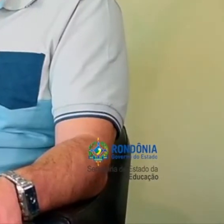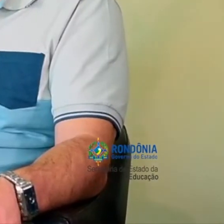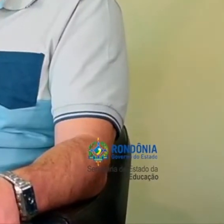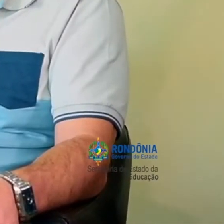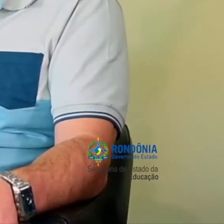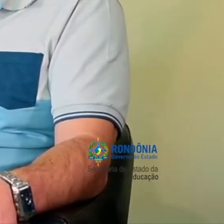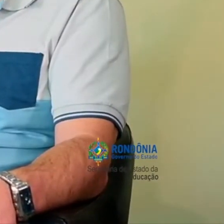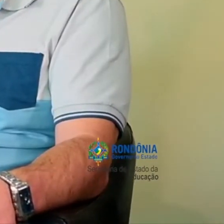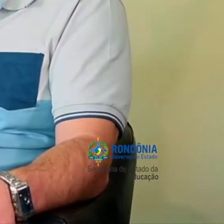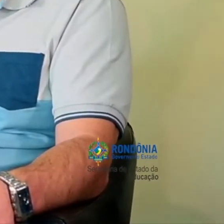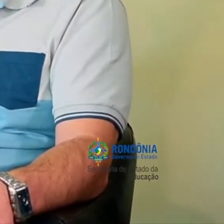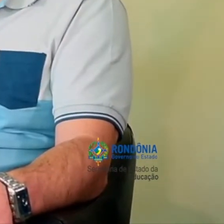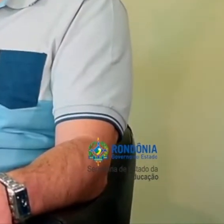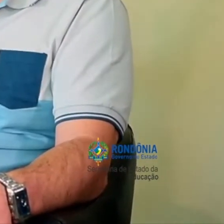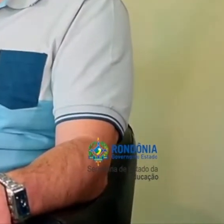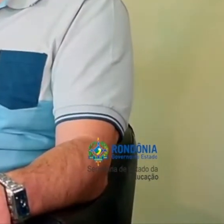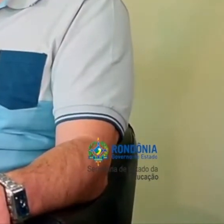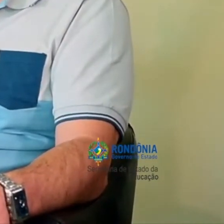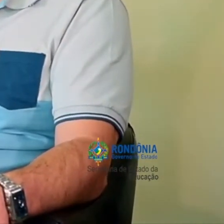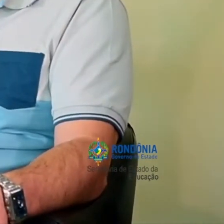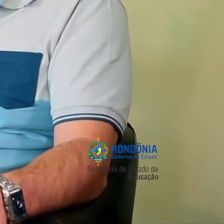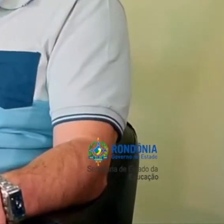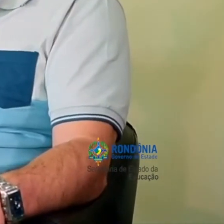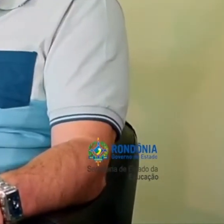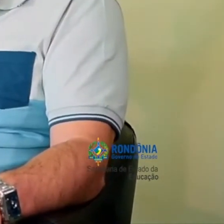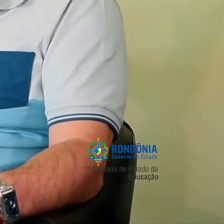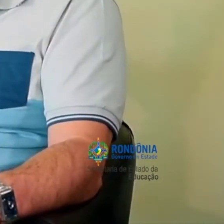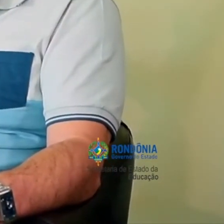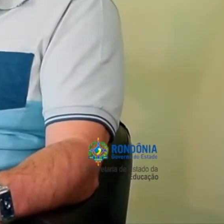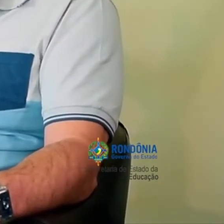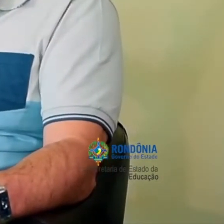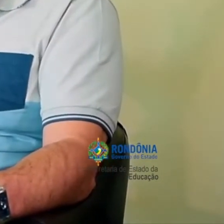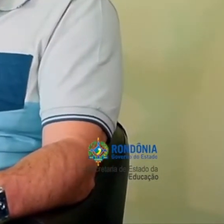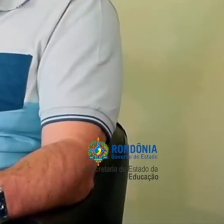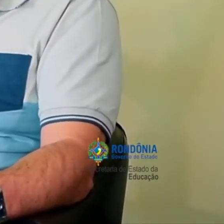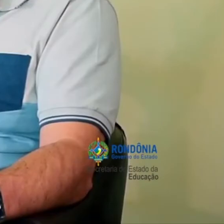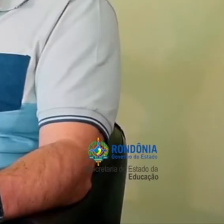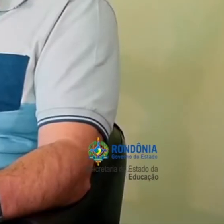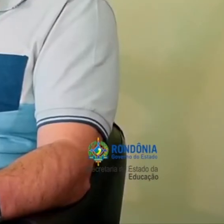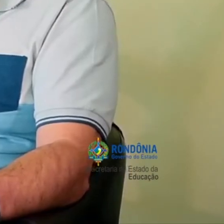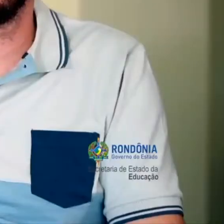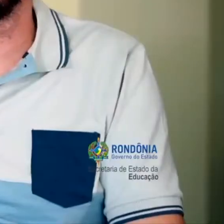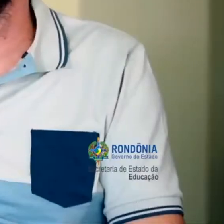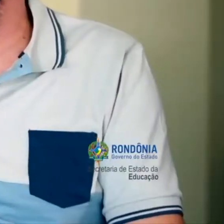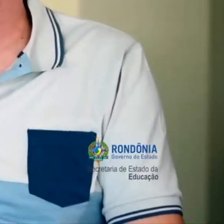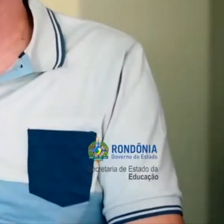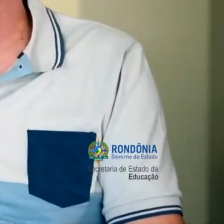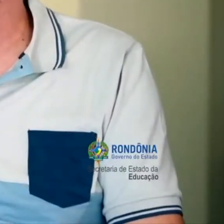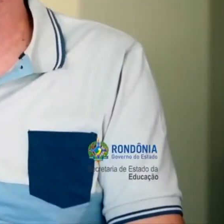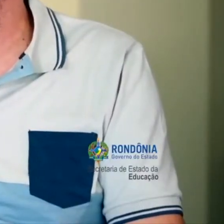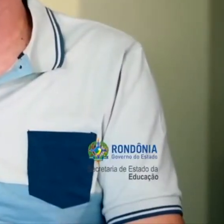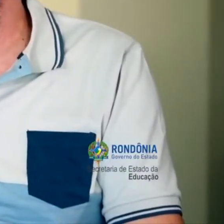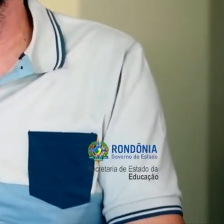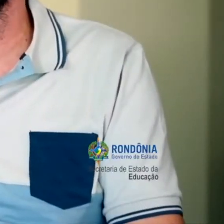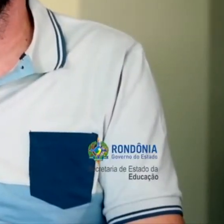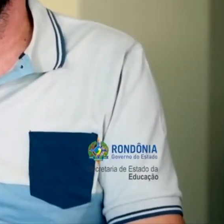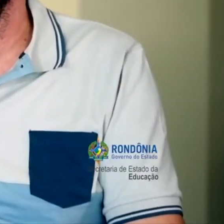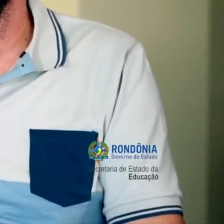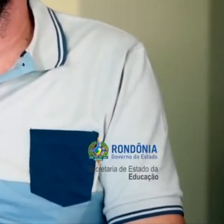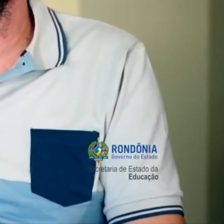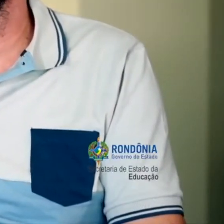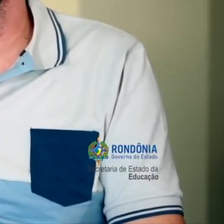razão, ela vai se afastando, caracterizando mais a razão. Então, quando nós chegamos lá no século XIV, XV, mais ou